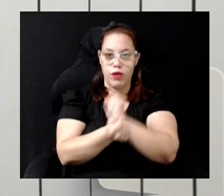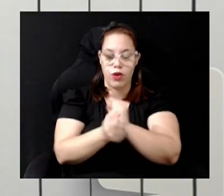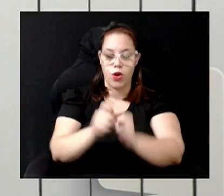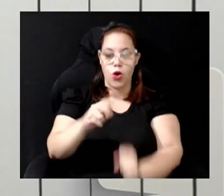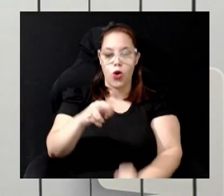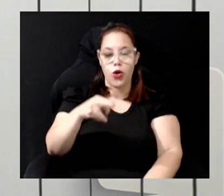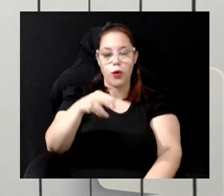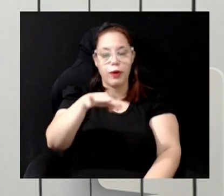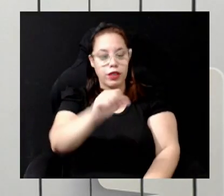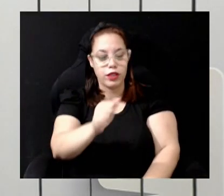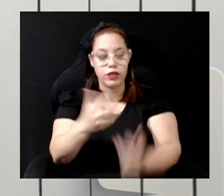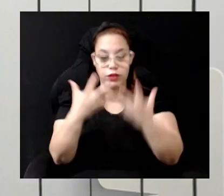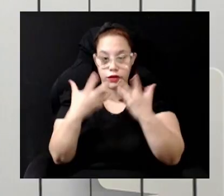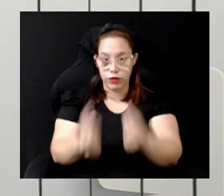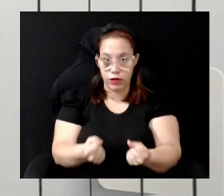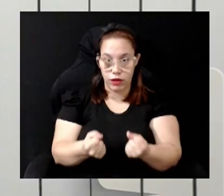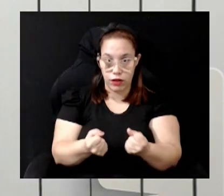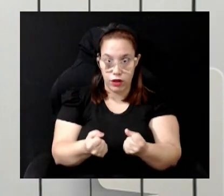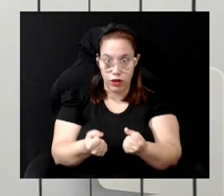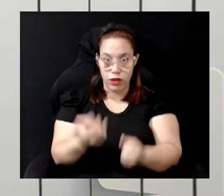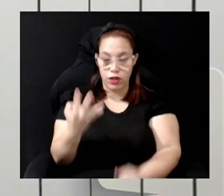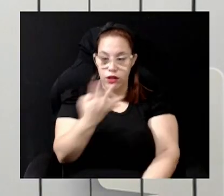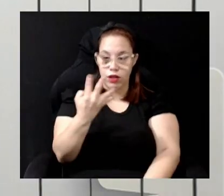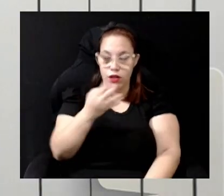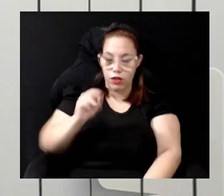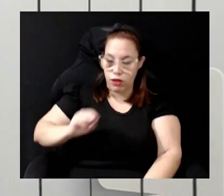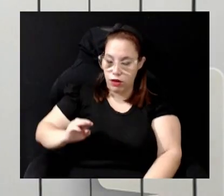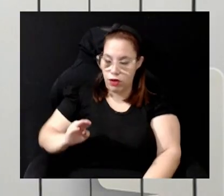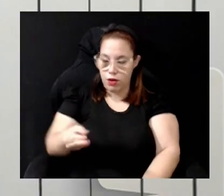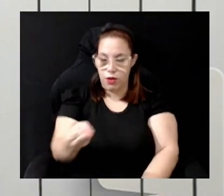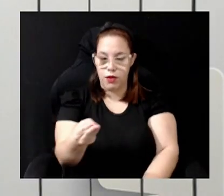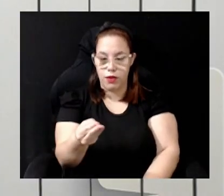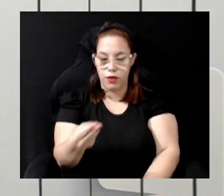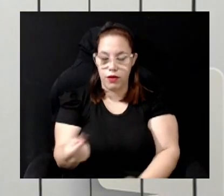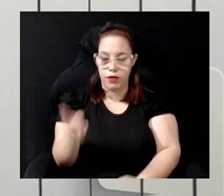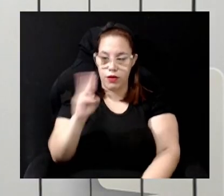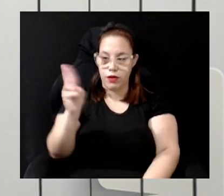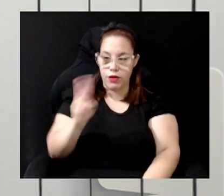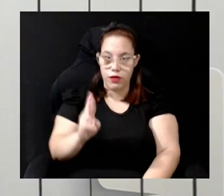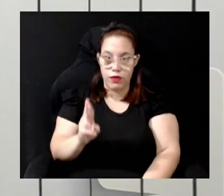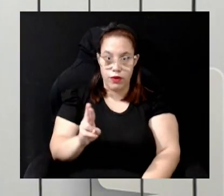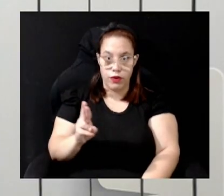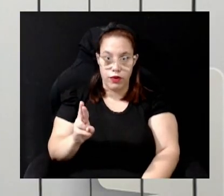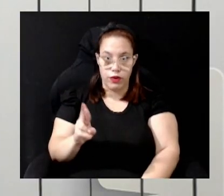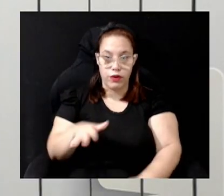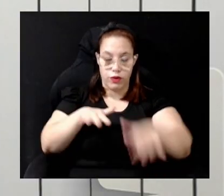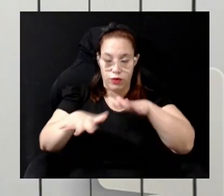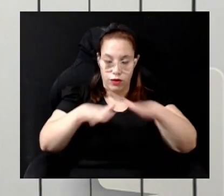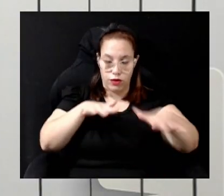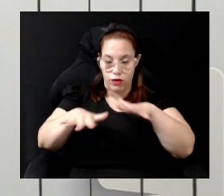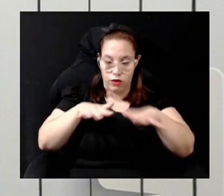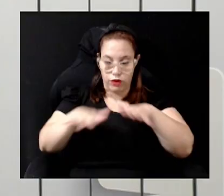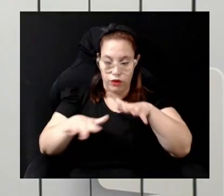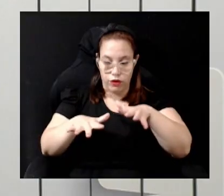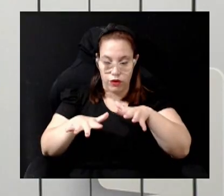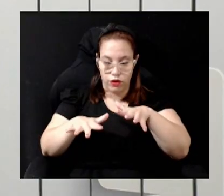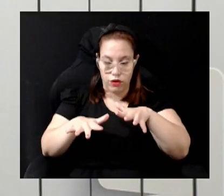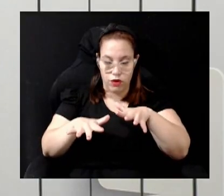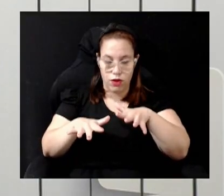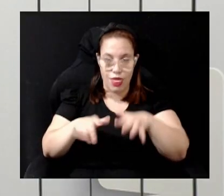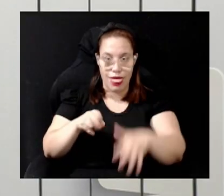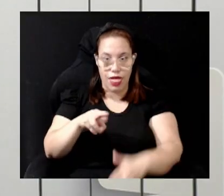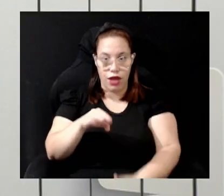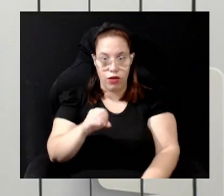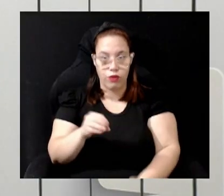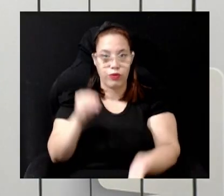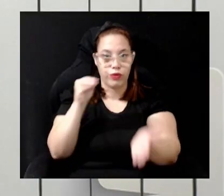um aporte de mais de 4 milhões de reais, fruto de uma ação coletiva de danos morais por falta de